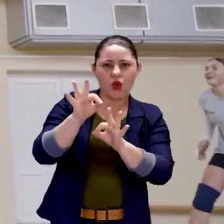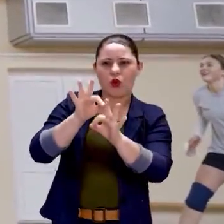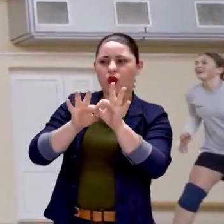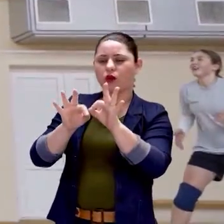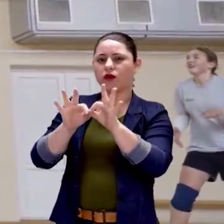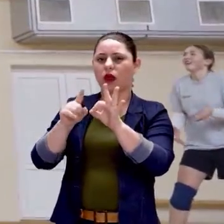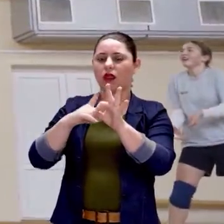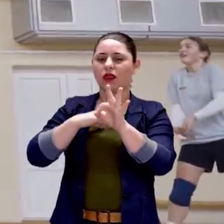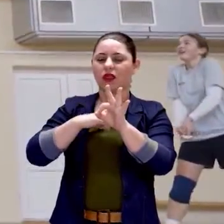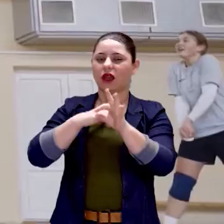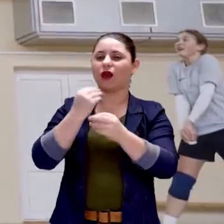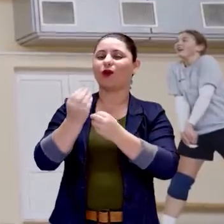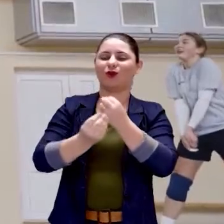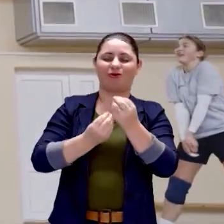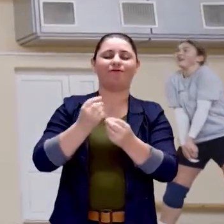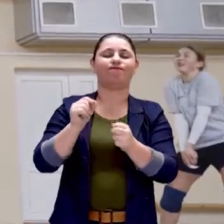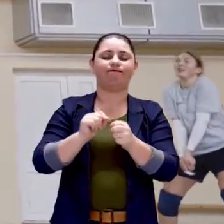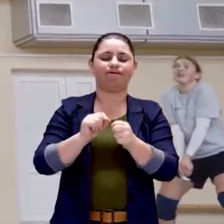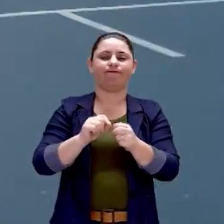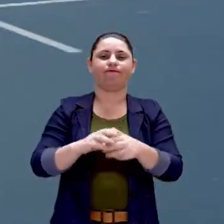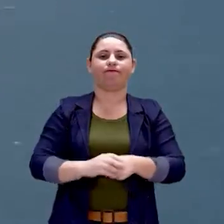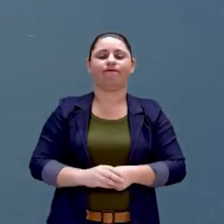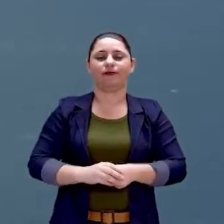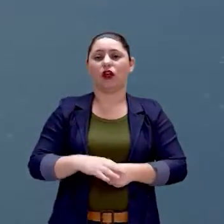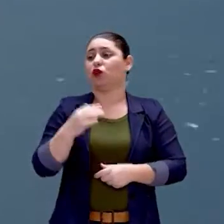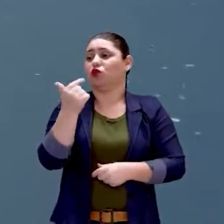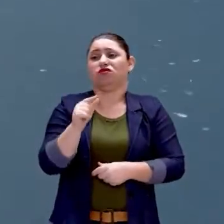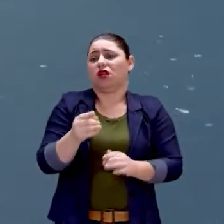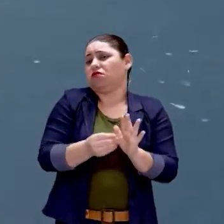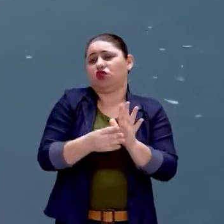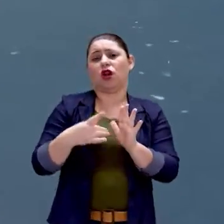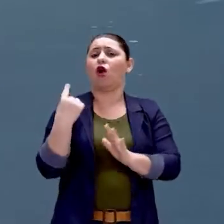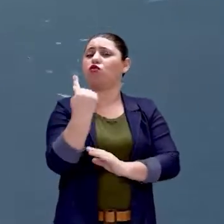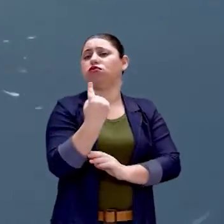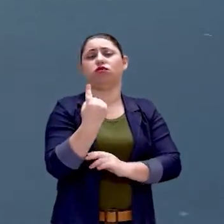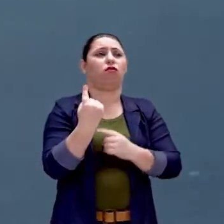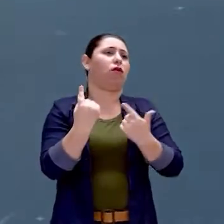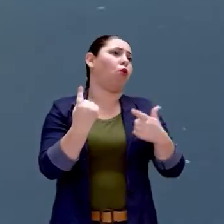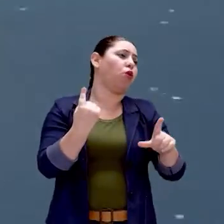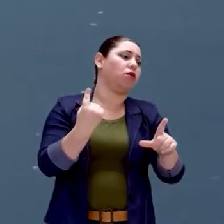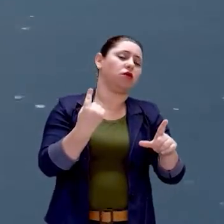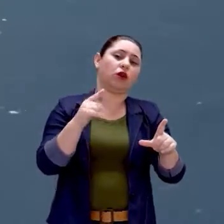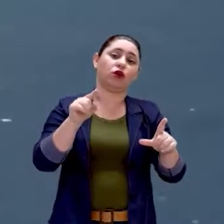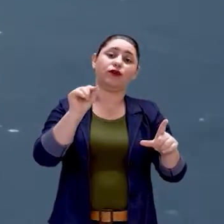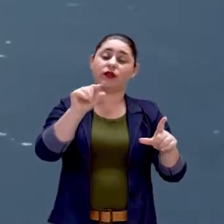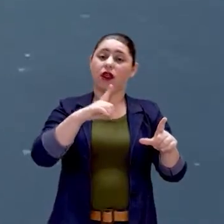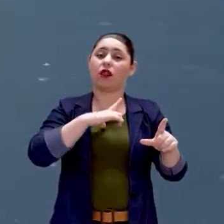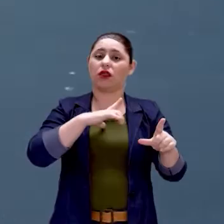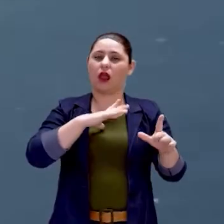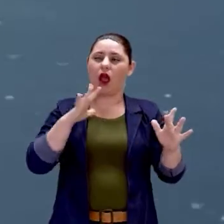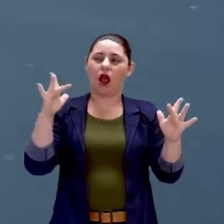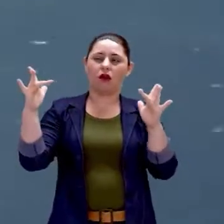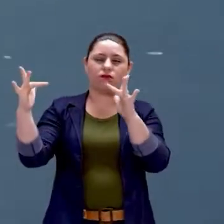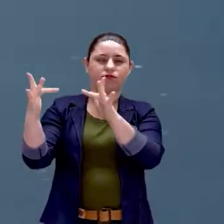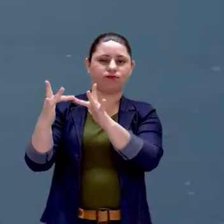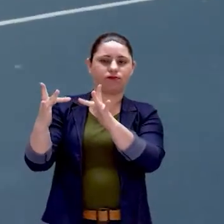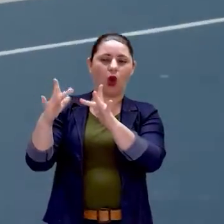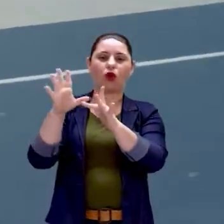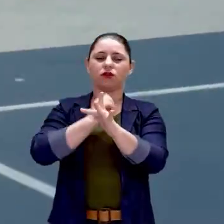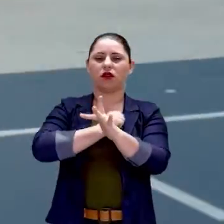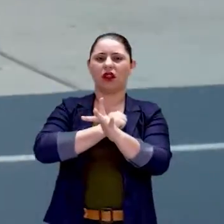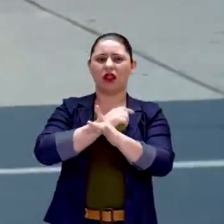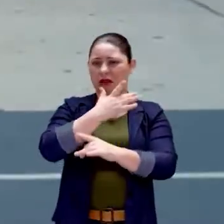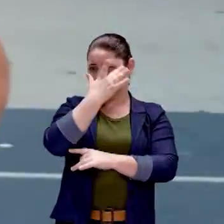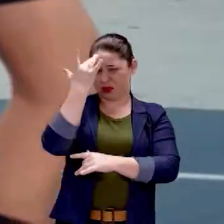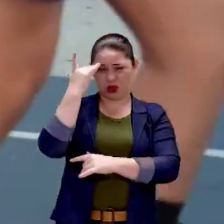você tem a condição de fazer. Não tem como eu indicar um ou outro, ou seja, é aquele que você tem afinidade. Tem